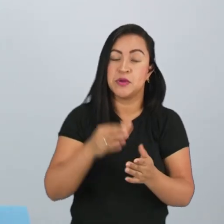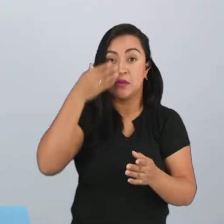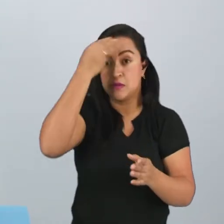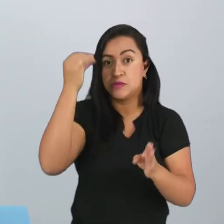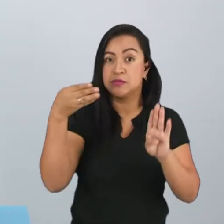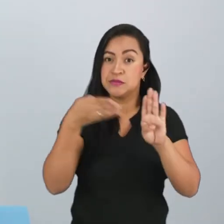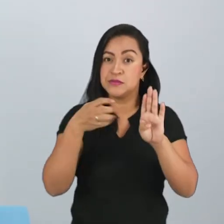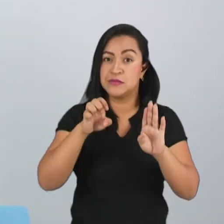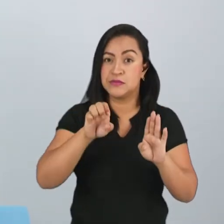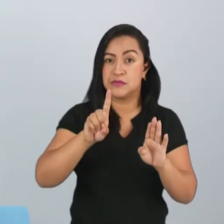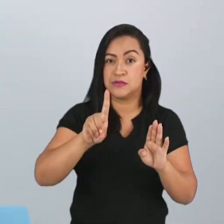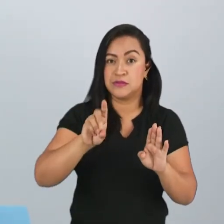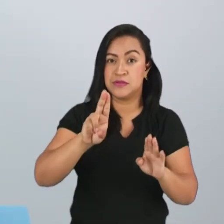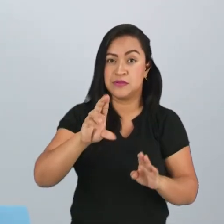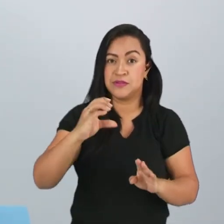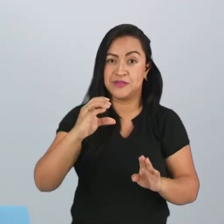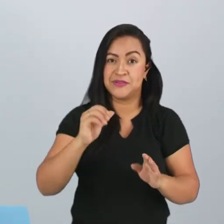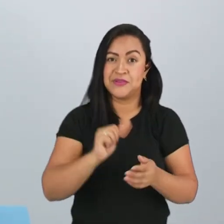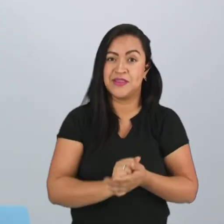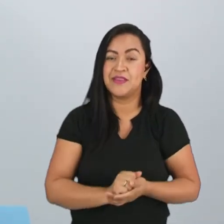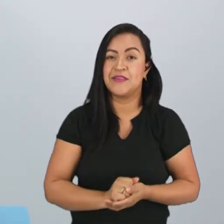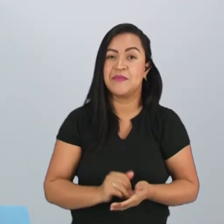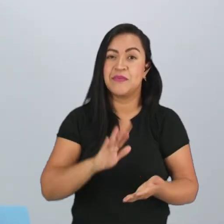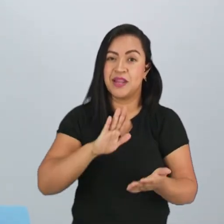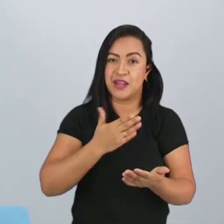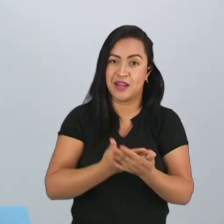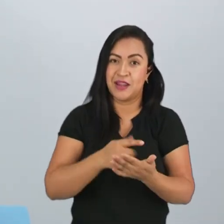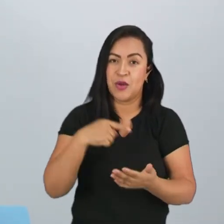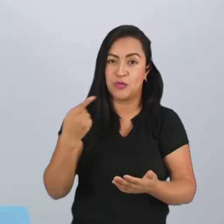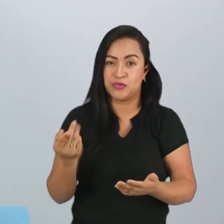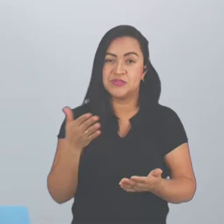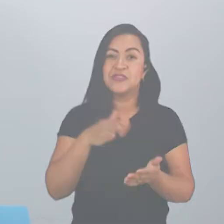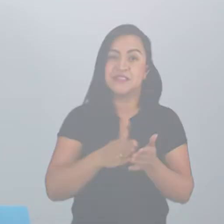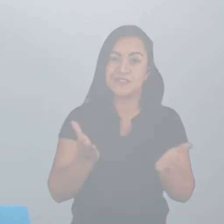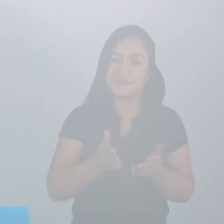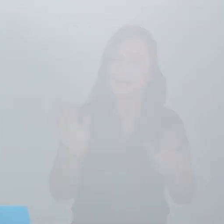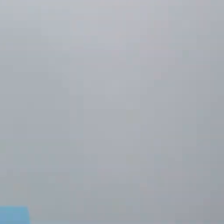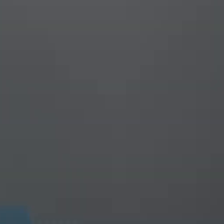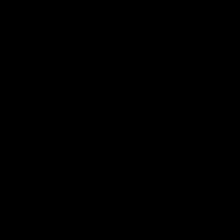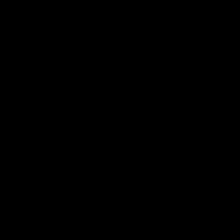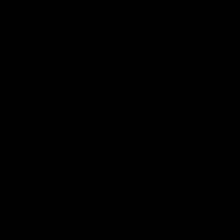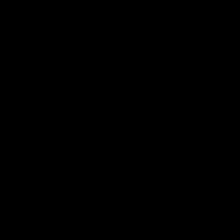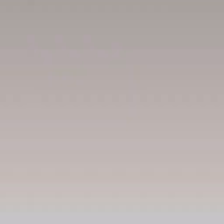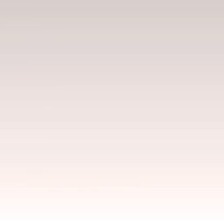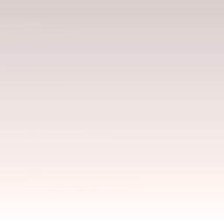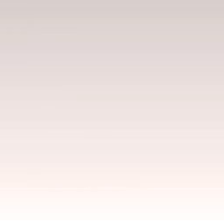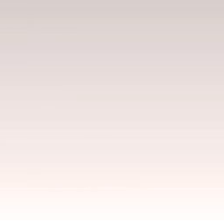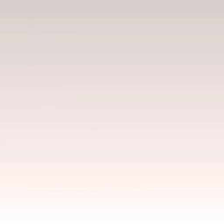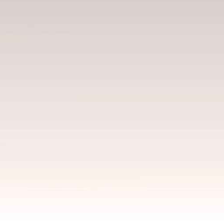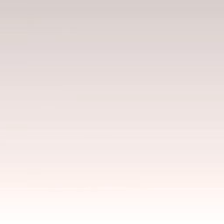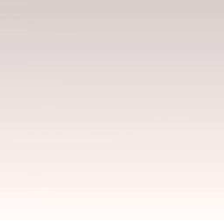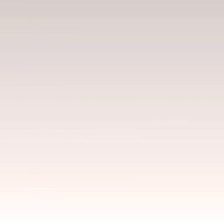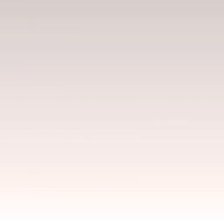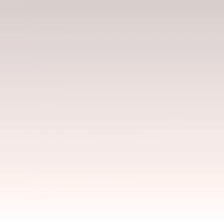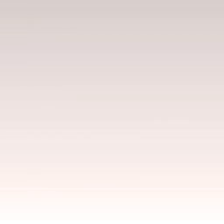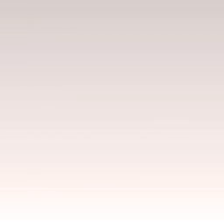de acessar a plataforma Eduque, para você ter acesso a essa aula e outras mais, tá bom? Tchau, tchau!